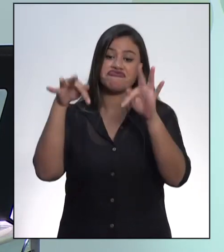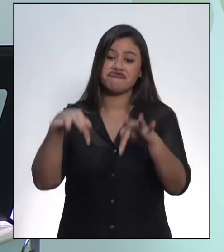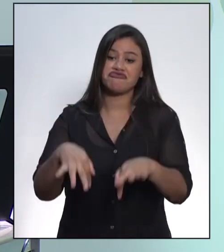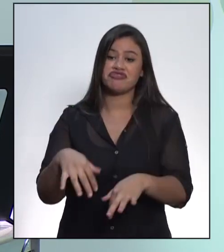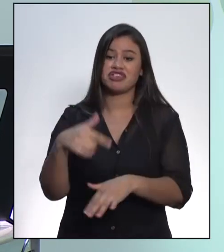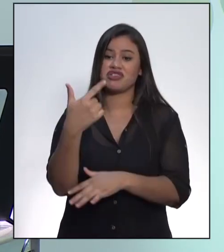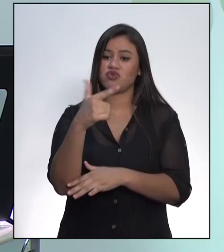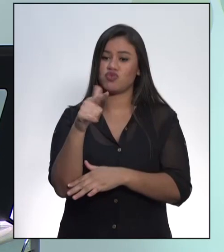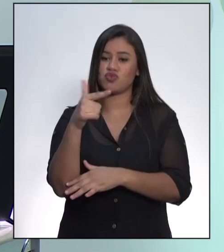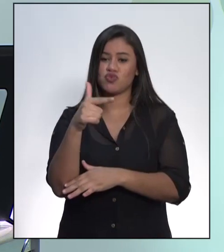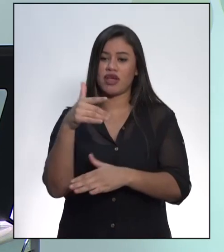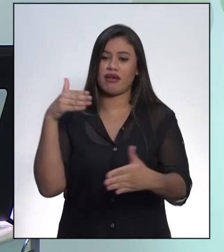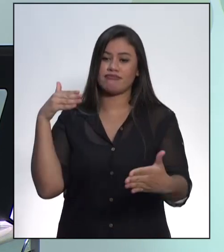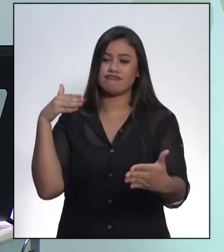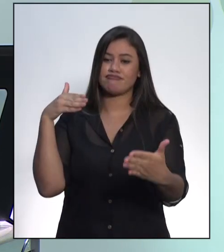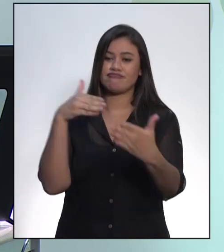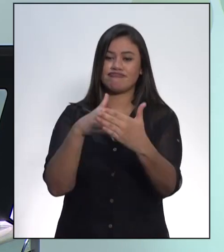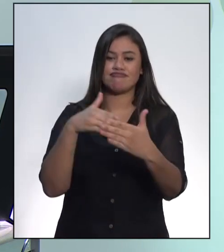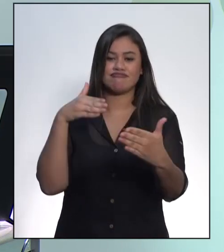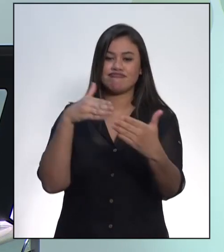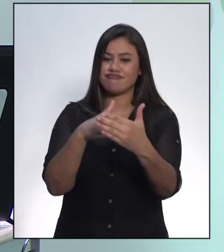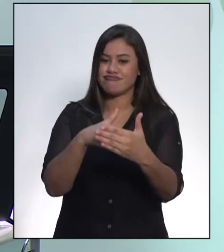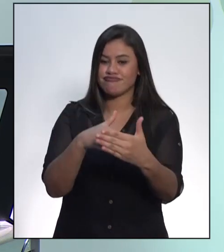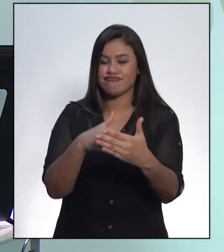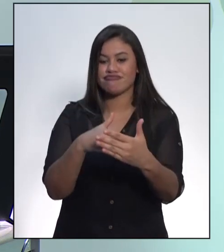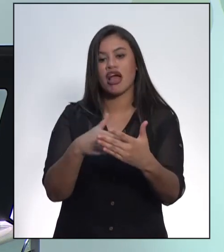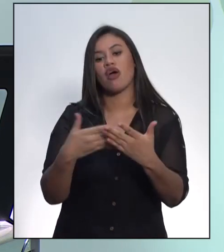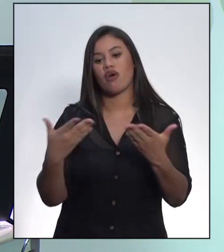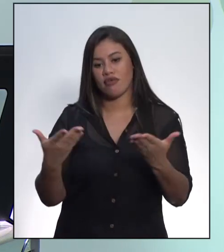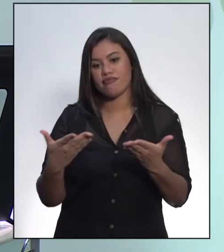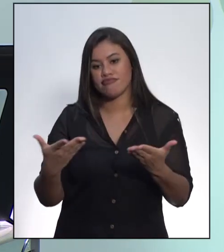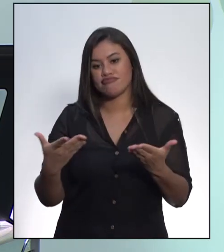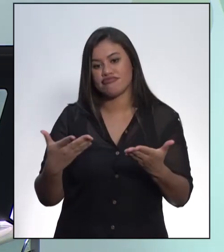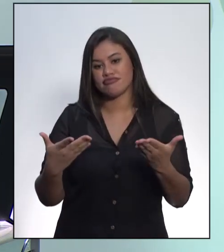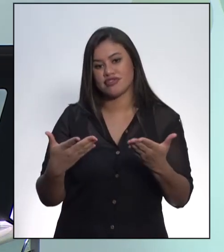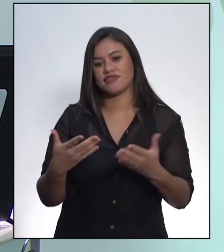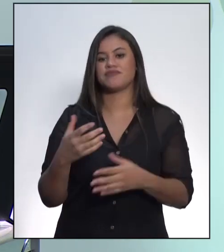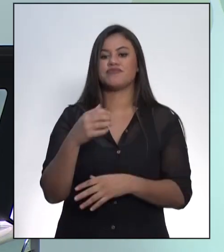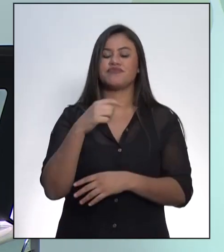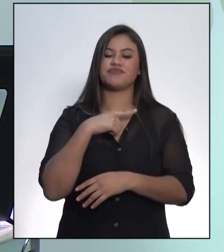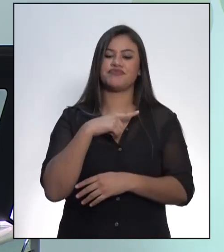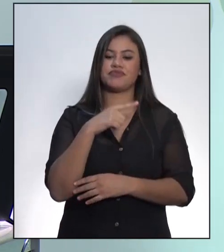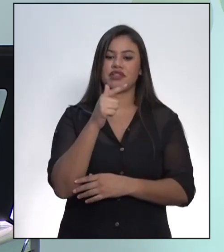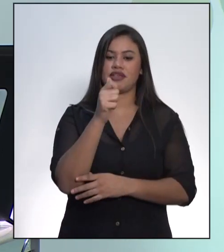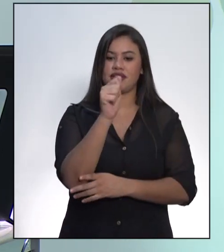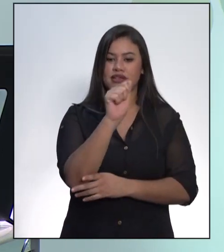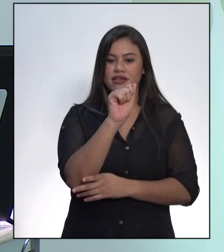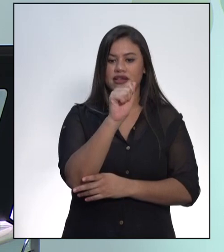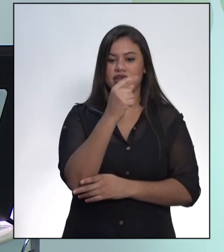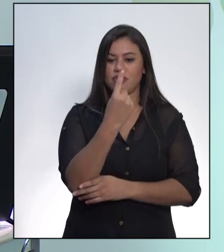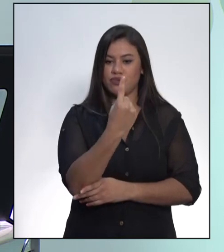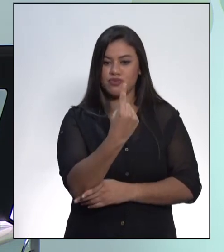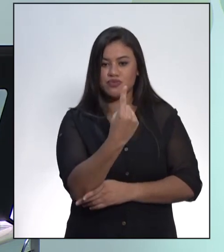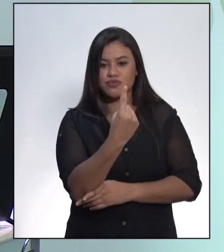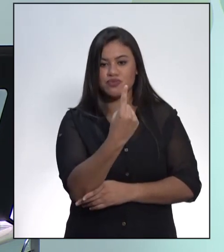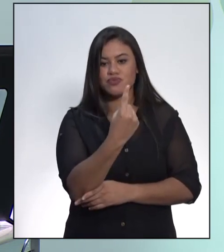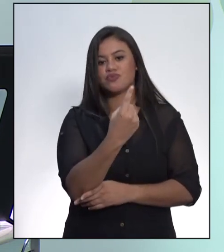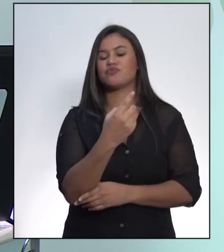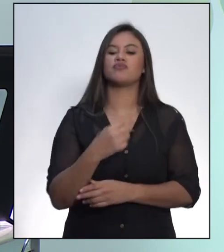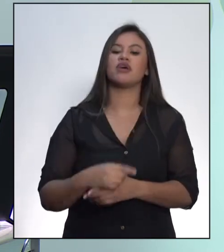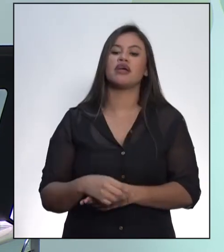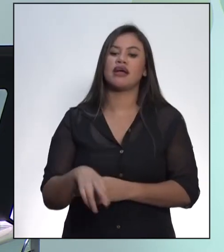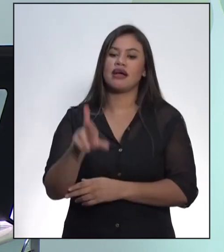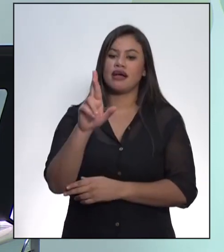da atividade, vocês vão entender, Então, nós vamos ter o A1, como nós vimos anteriormente. Nós vamos ter a